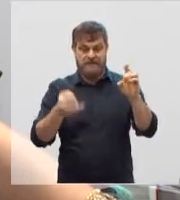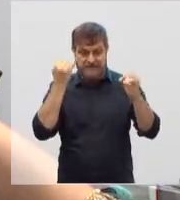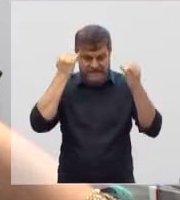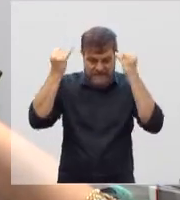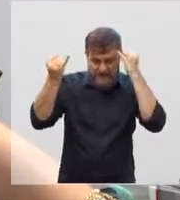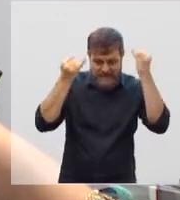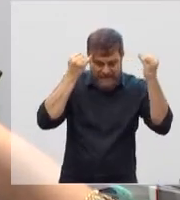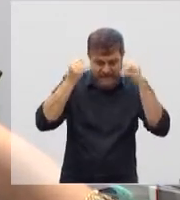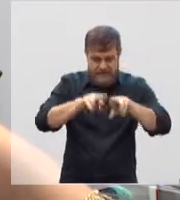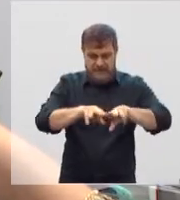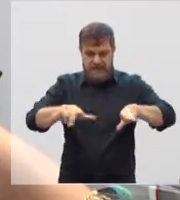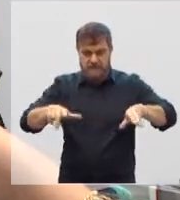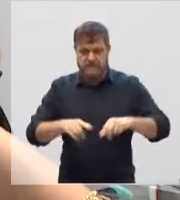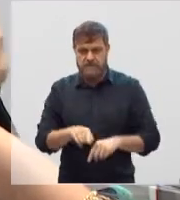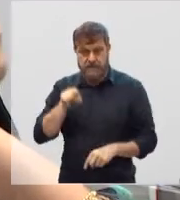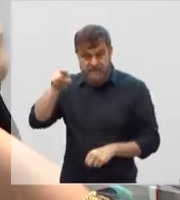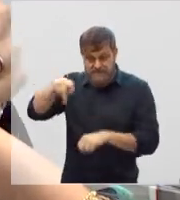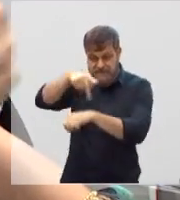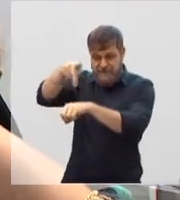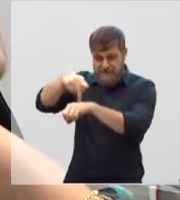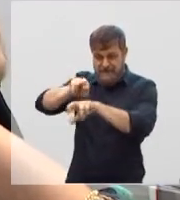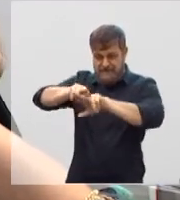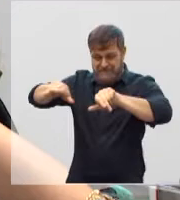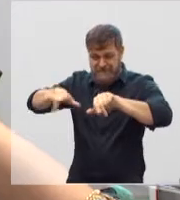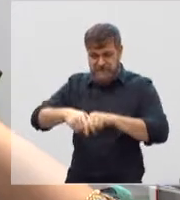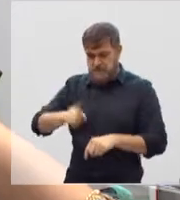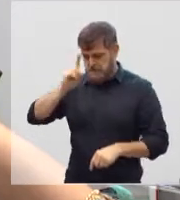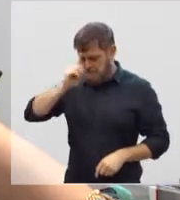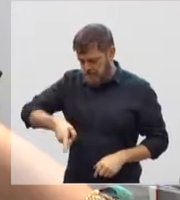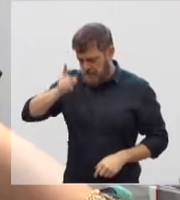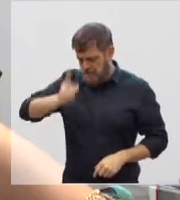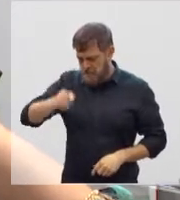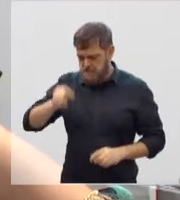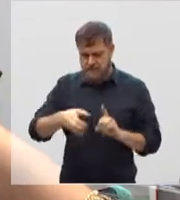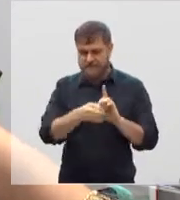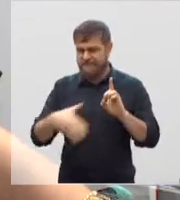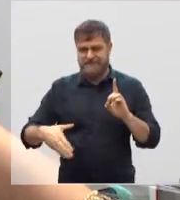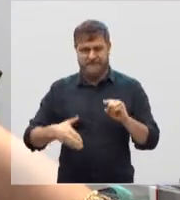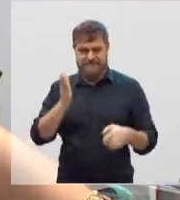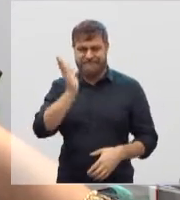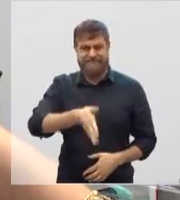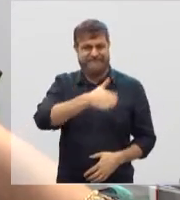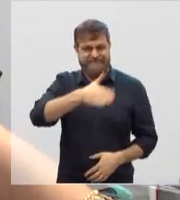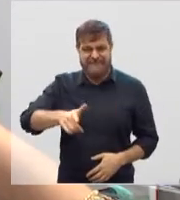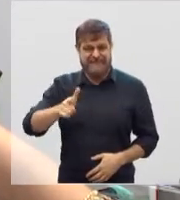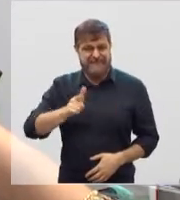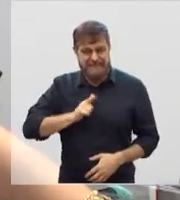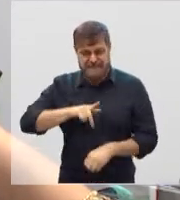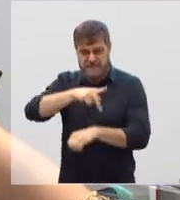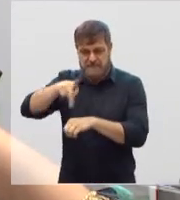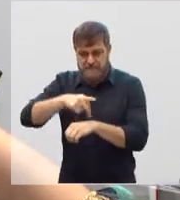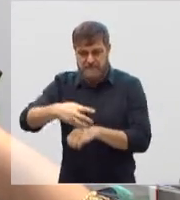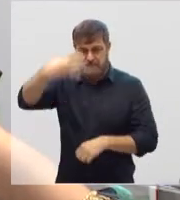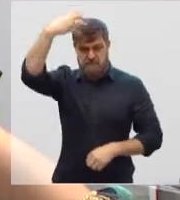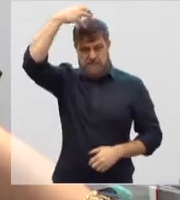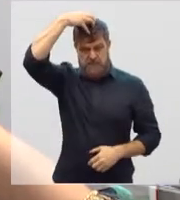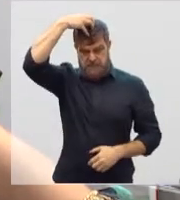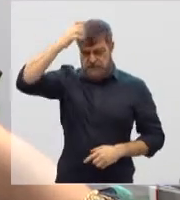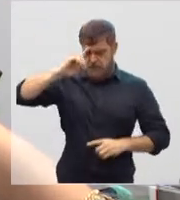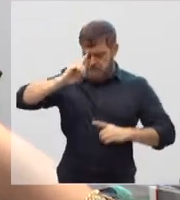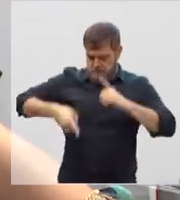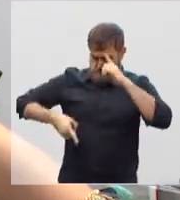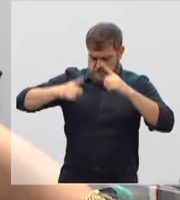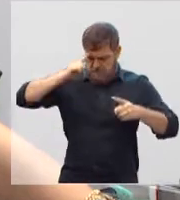pensamento democrático. Esses estados hoje que você vê no mundo, que é pensamento único, não são democráticos. São